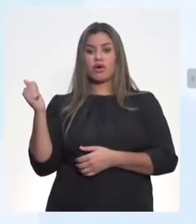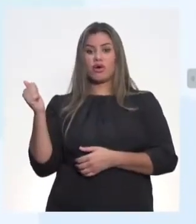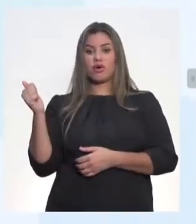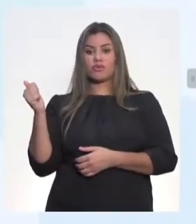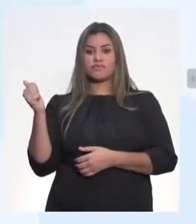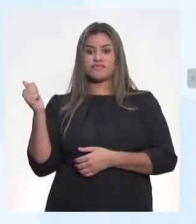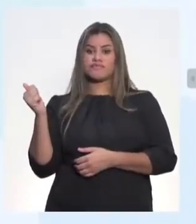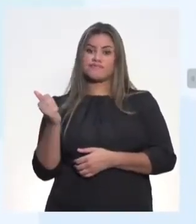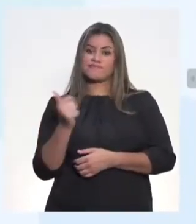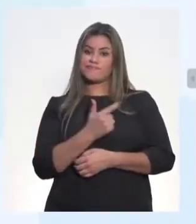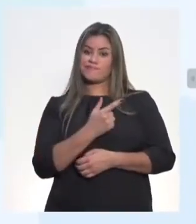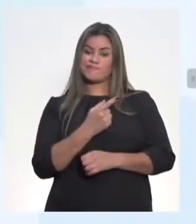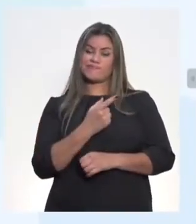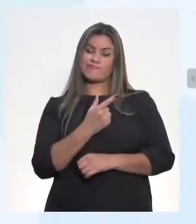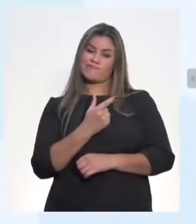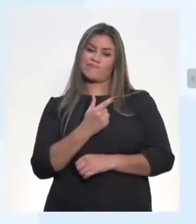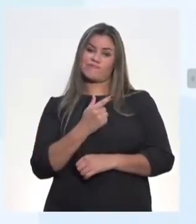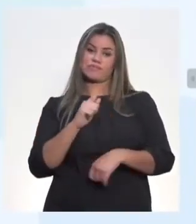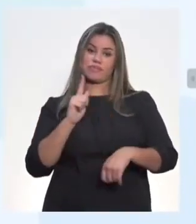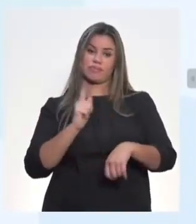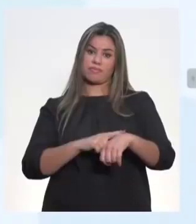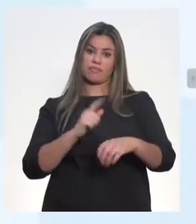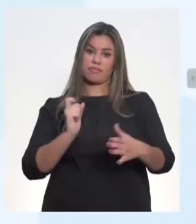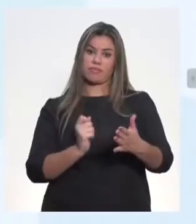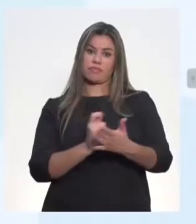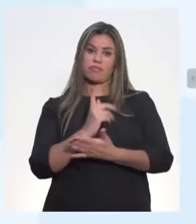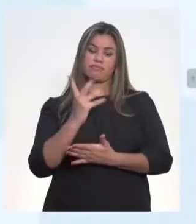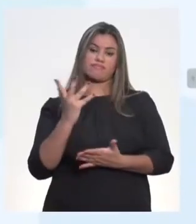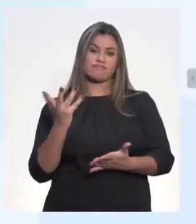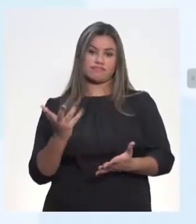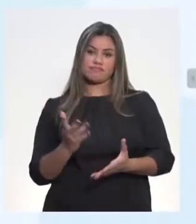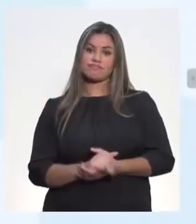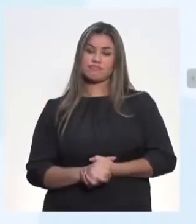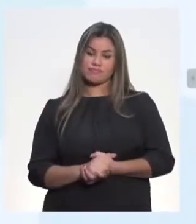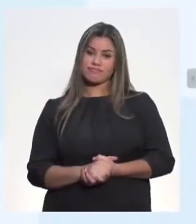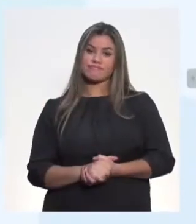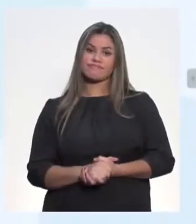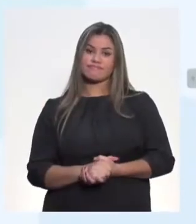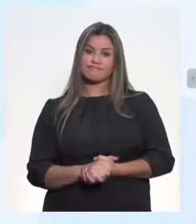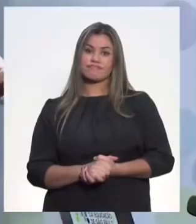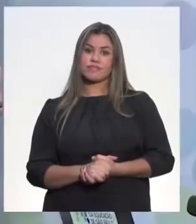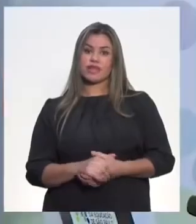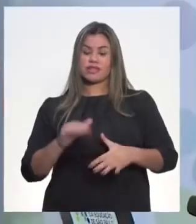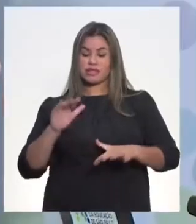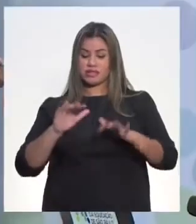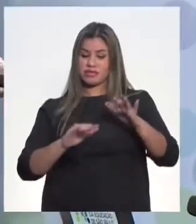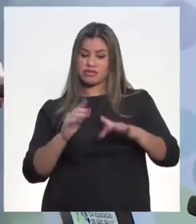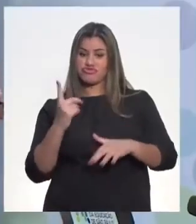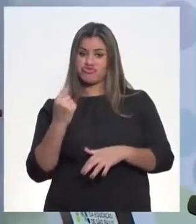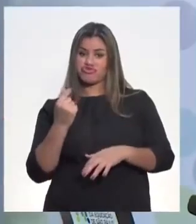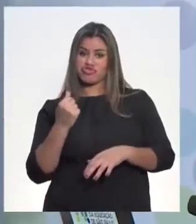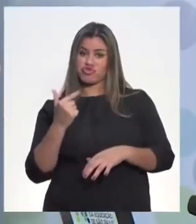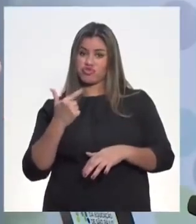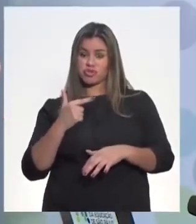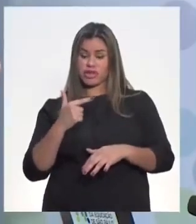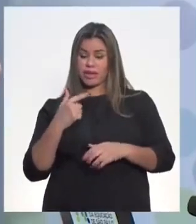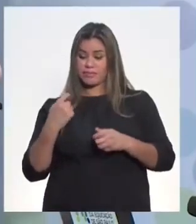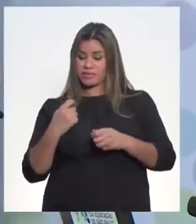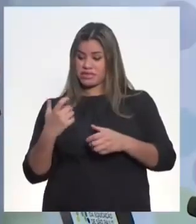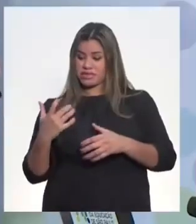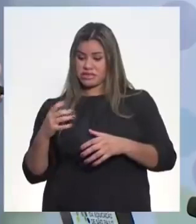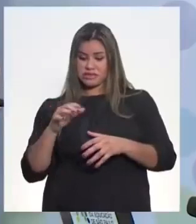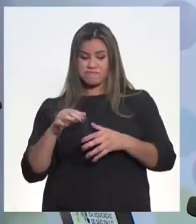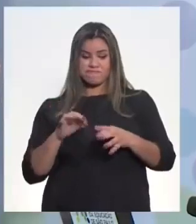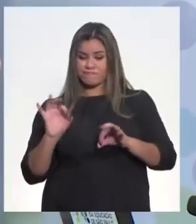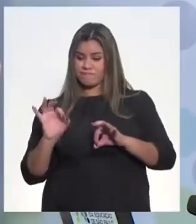que, de repente, se virar de uma outra forma, tirar dinheiro de algum outro lugar para poder